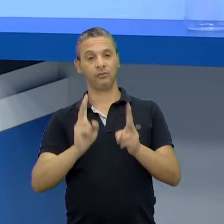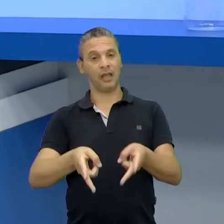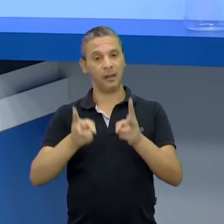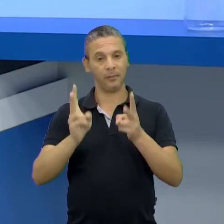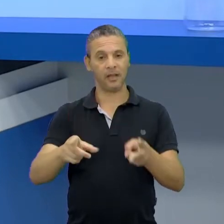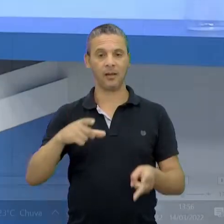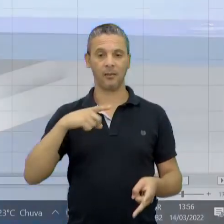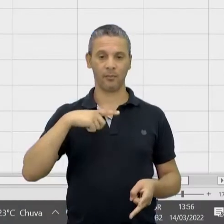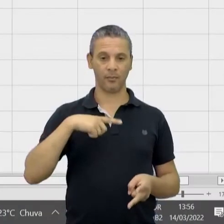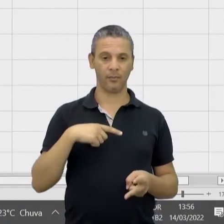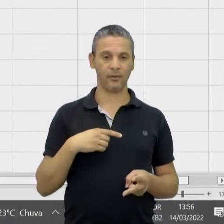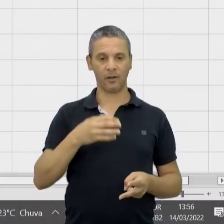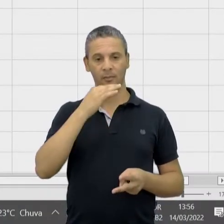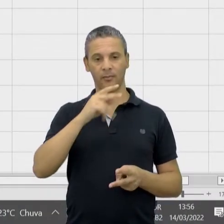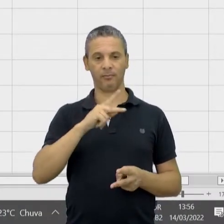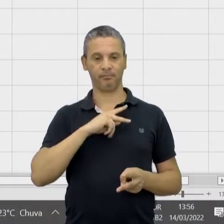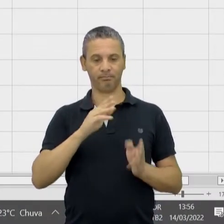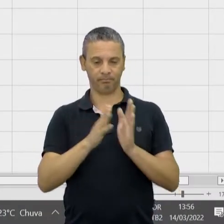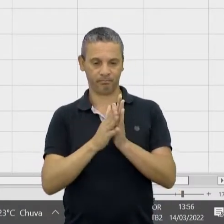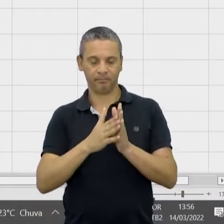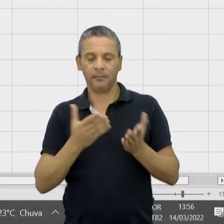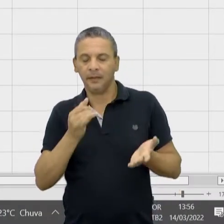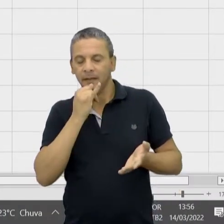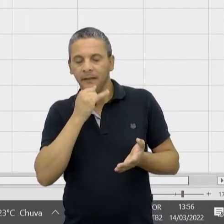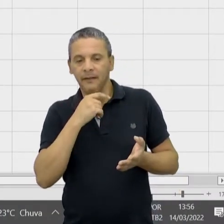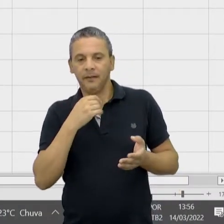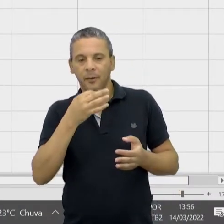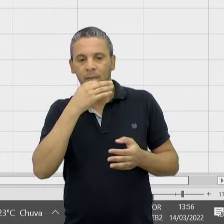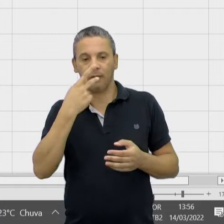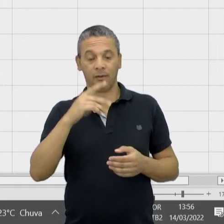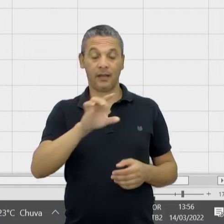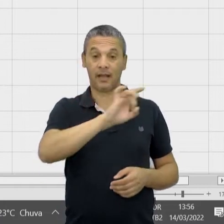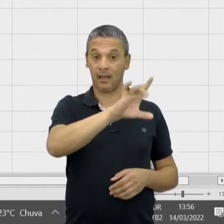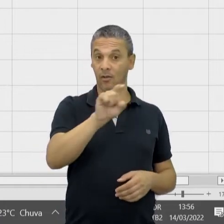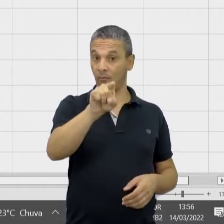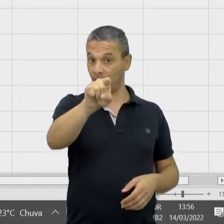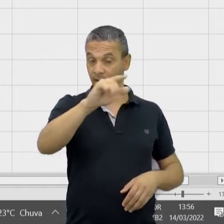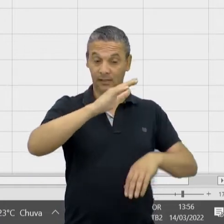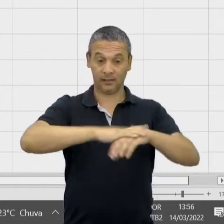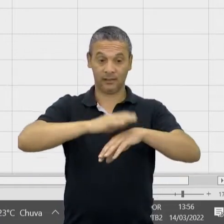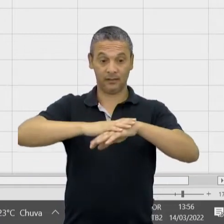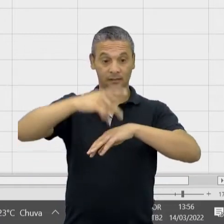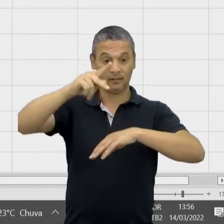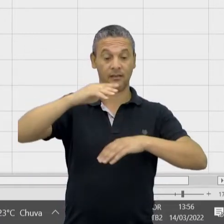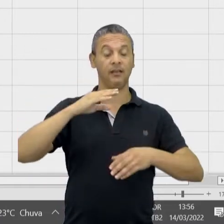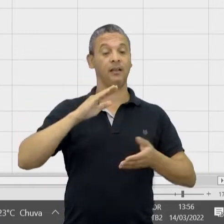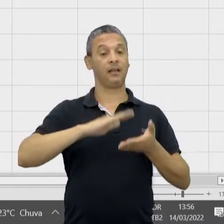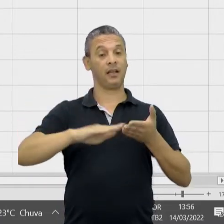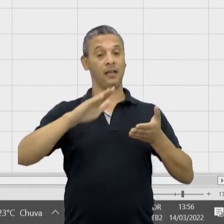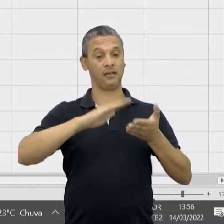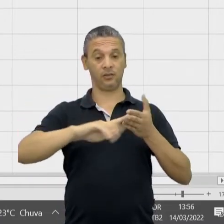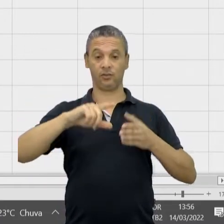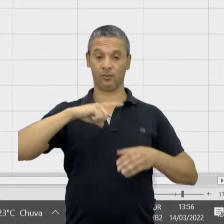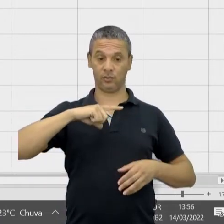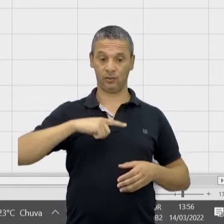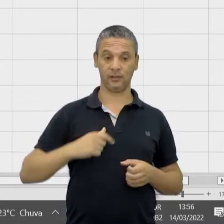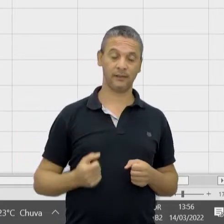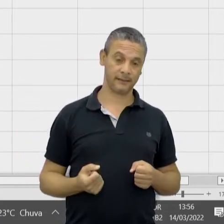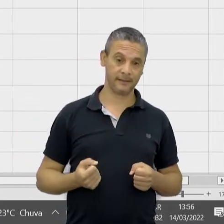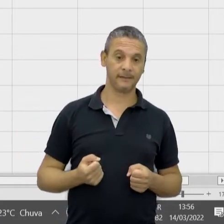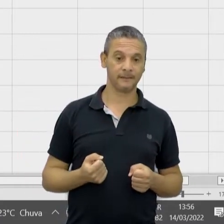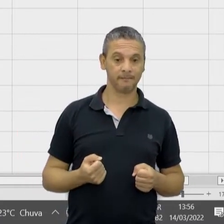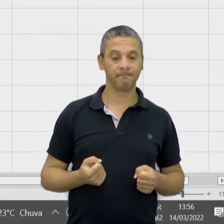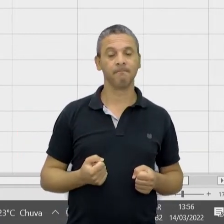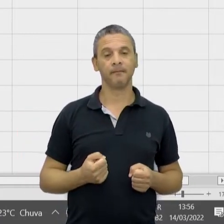eu sugeri para vocês. Mas lembrando que cada um de vocês tem essa despesa. E esses valores também